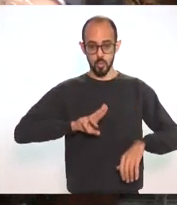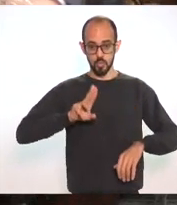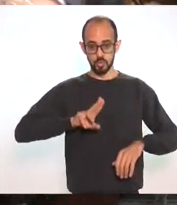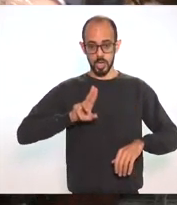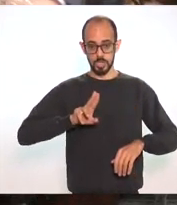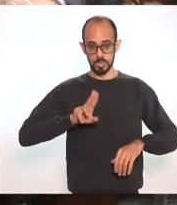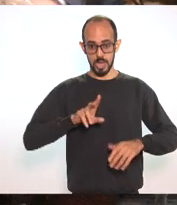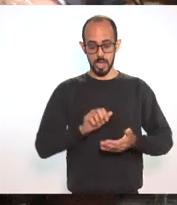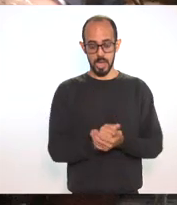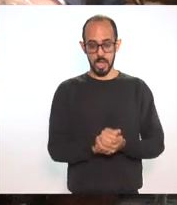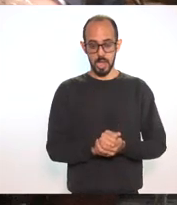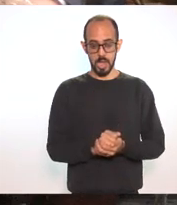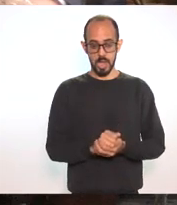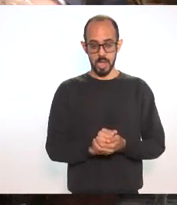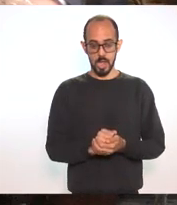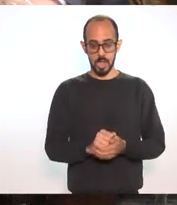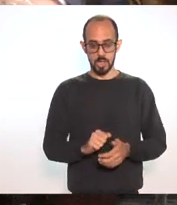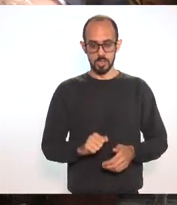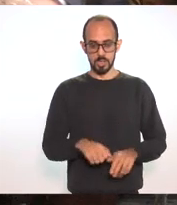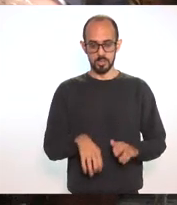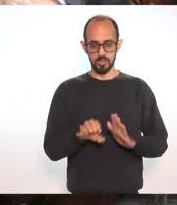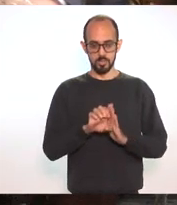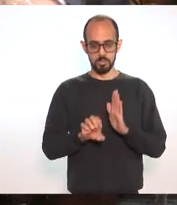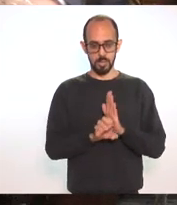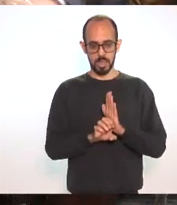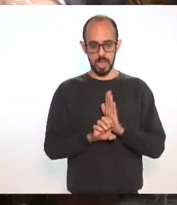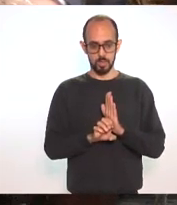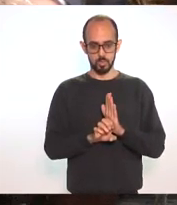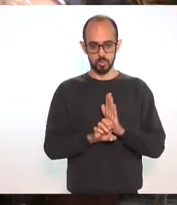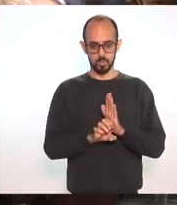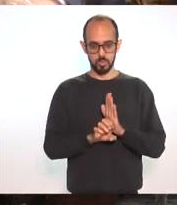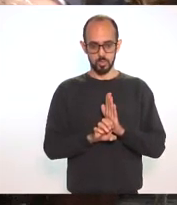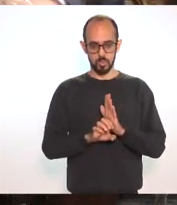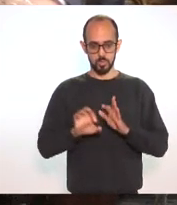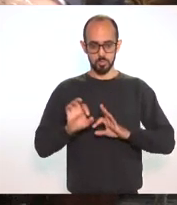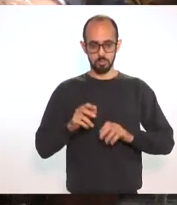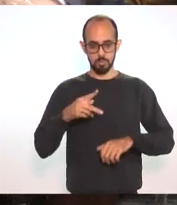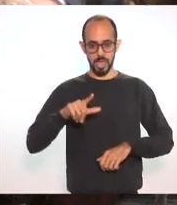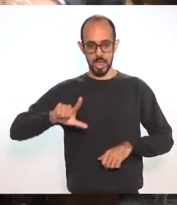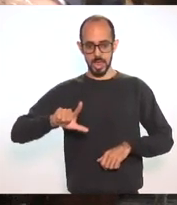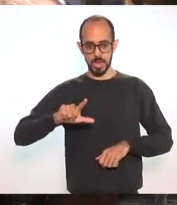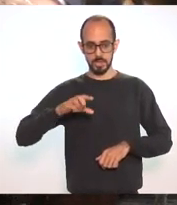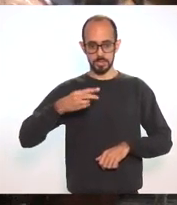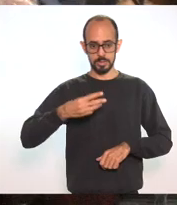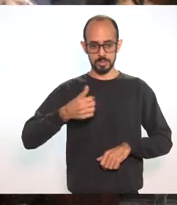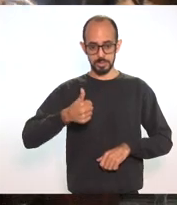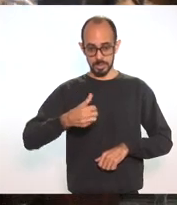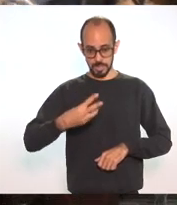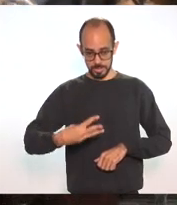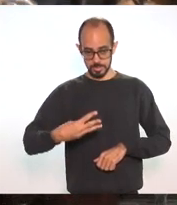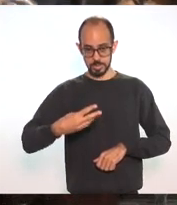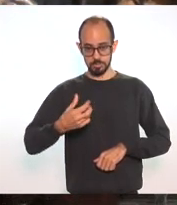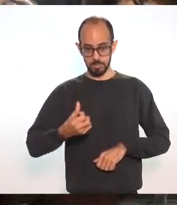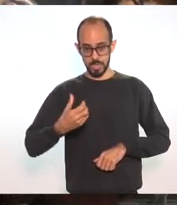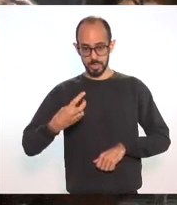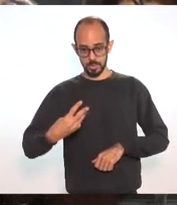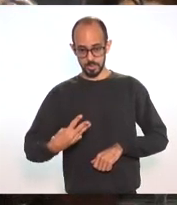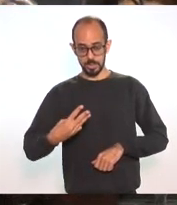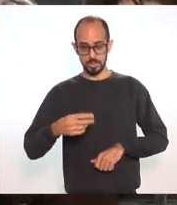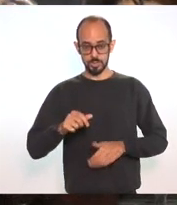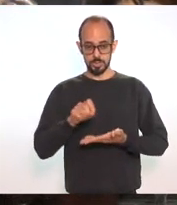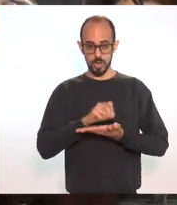única, redação do vencido, assim emendado. Projeto de lei 1363-A de 19, de autoria dos